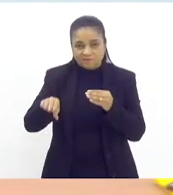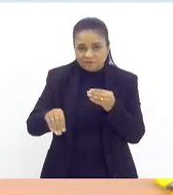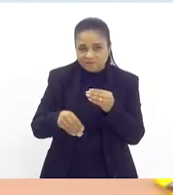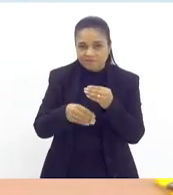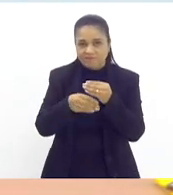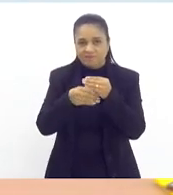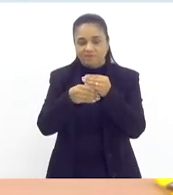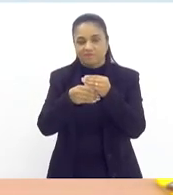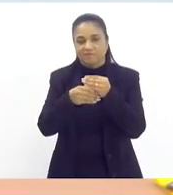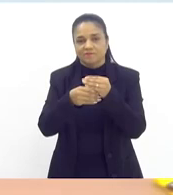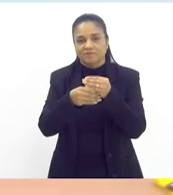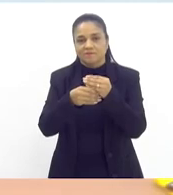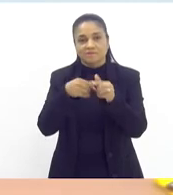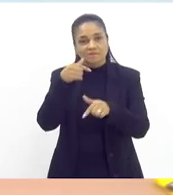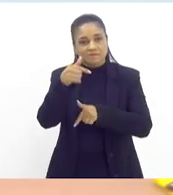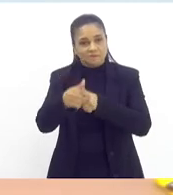efeito,